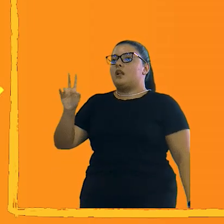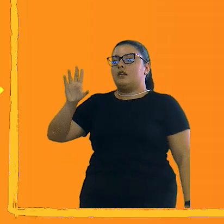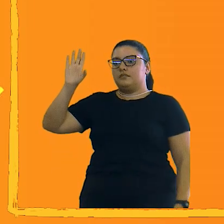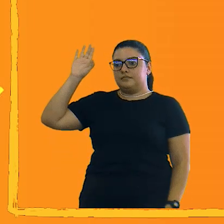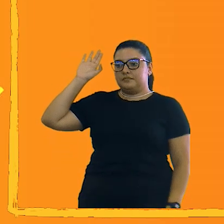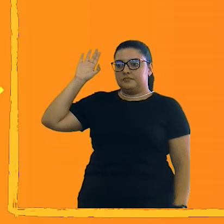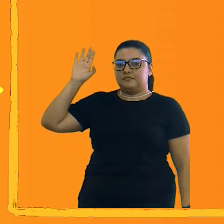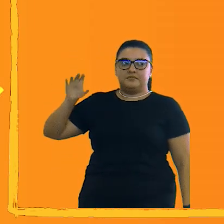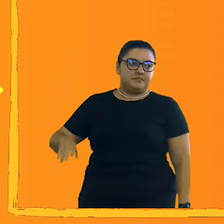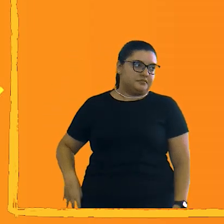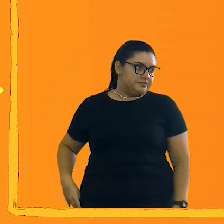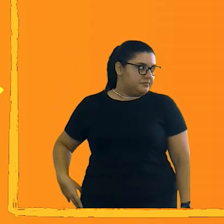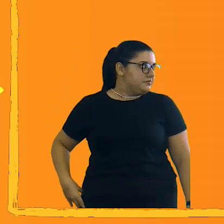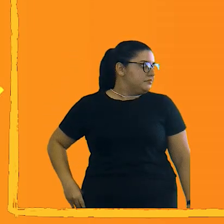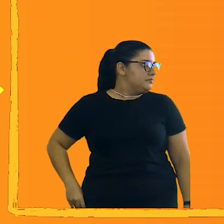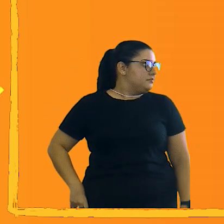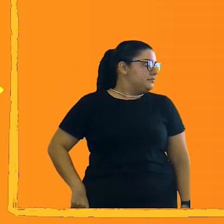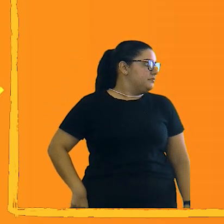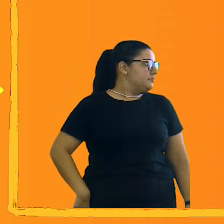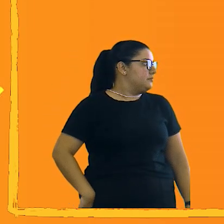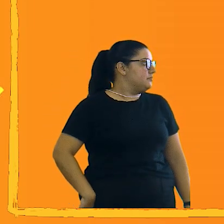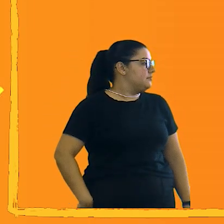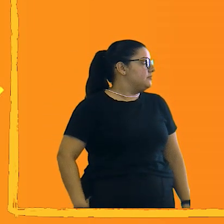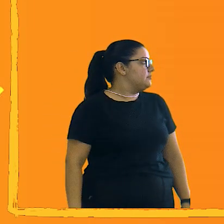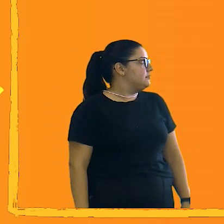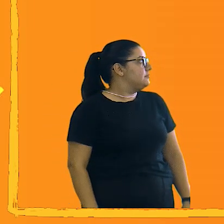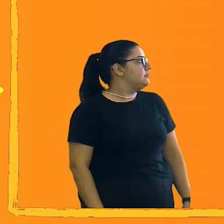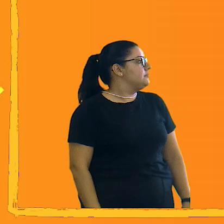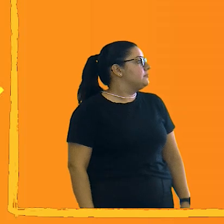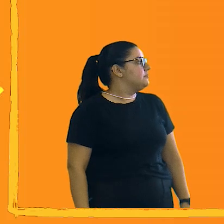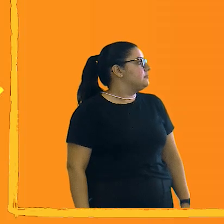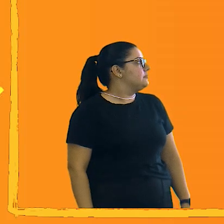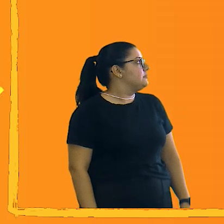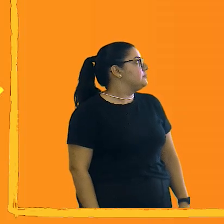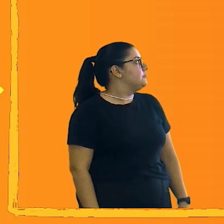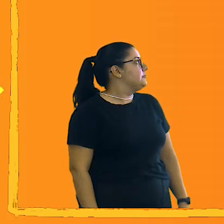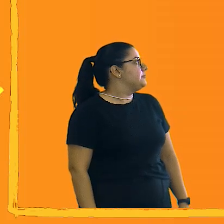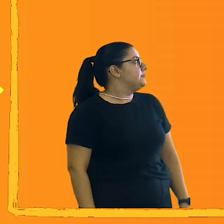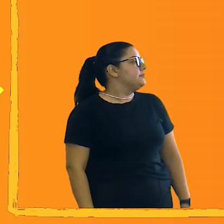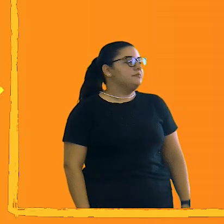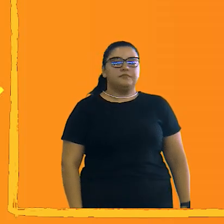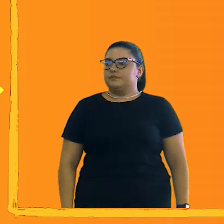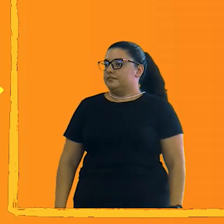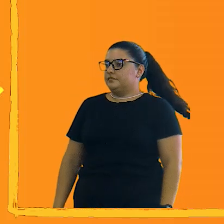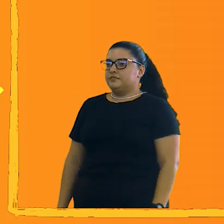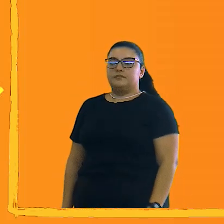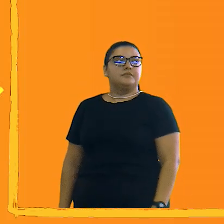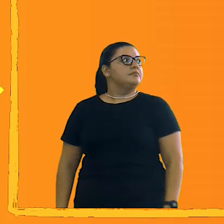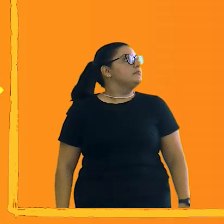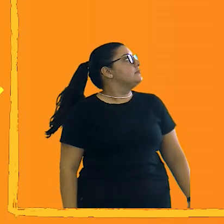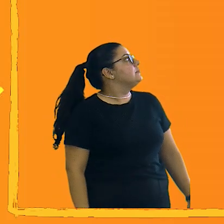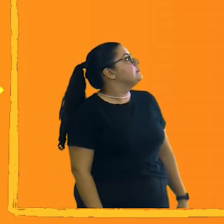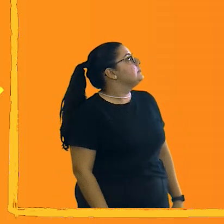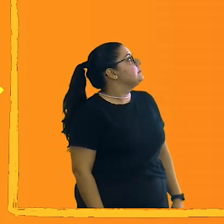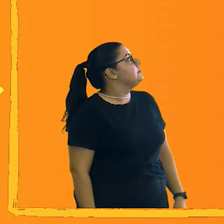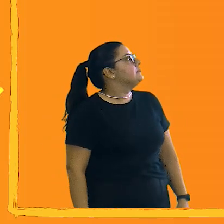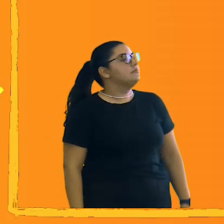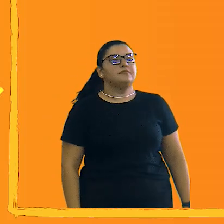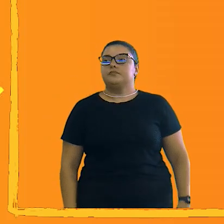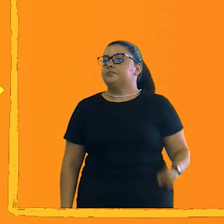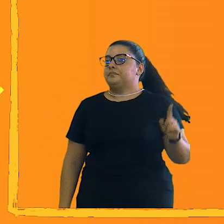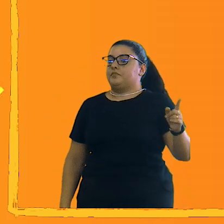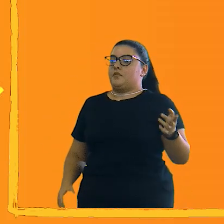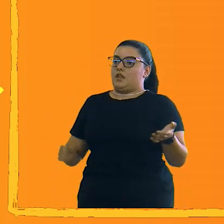aqui melhorou Bora lá simbora galera opa opa opa numa